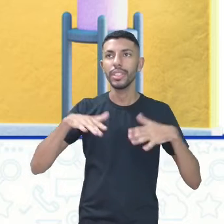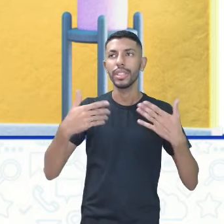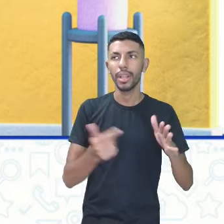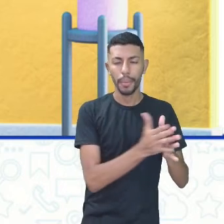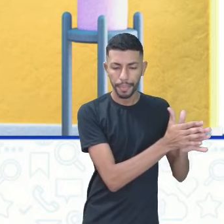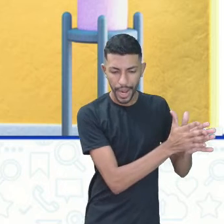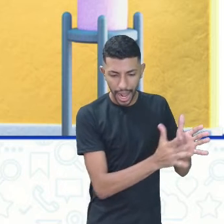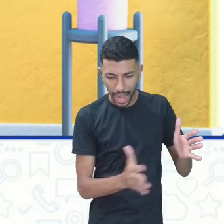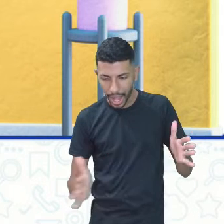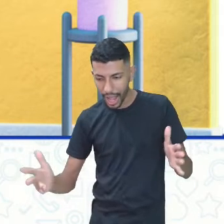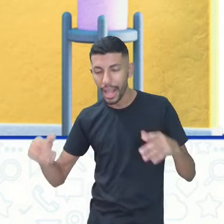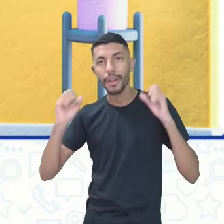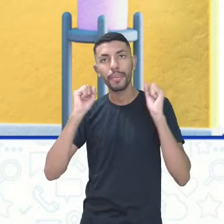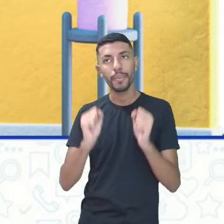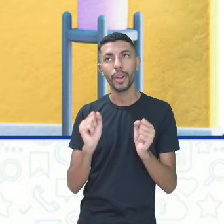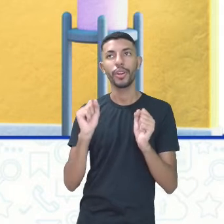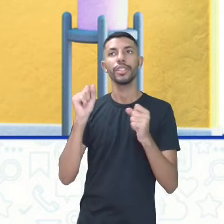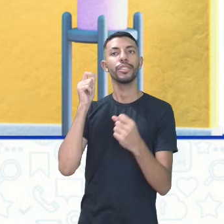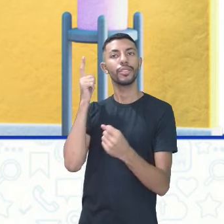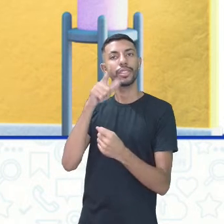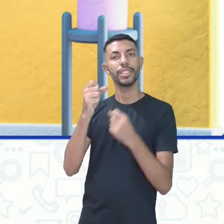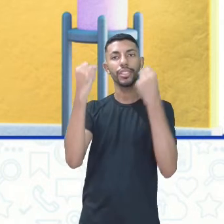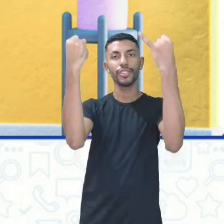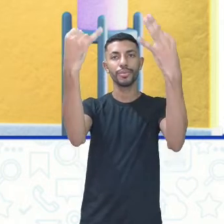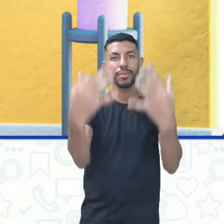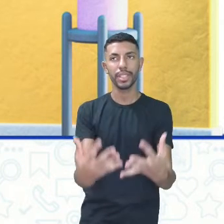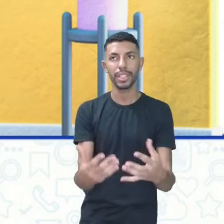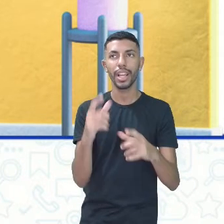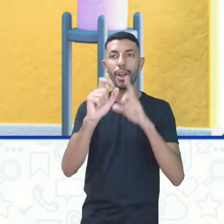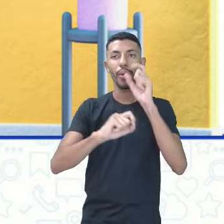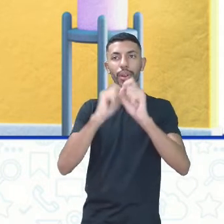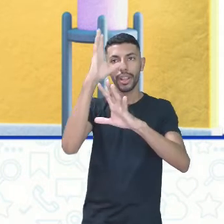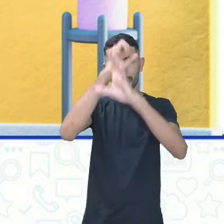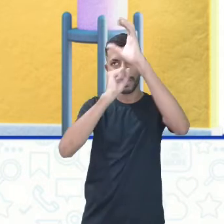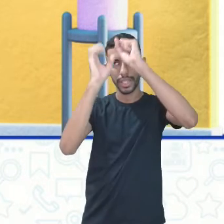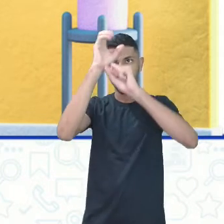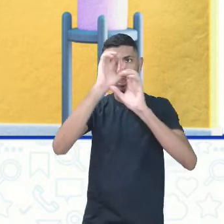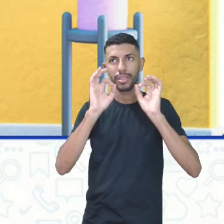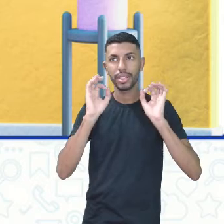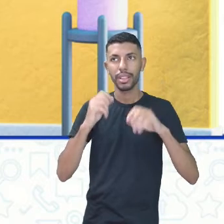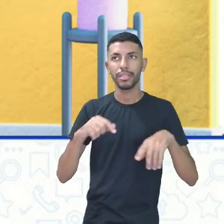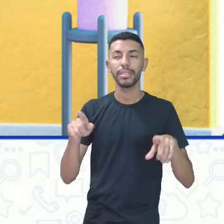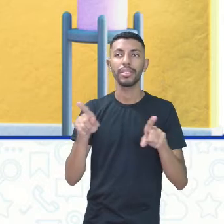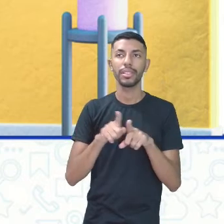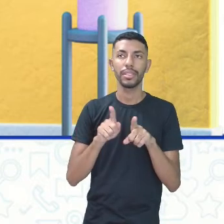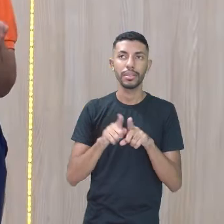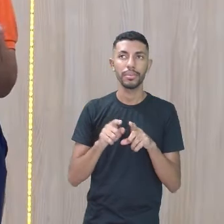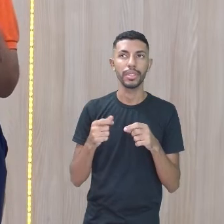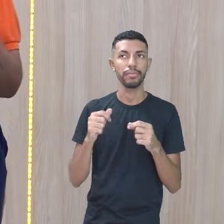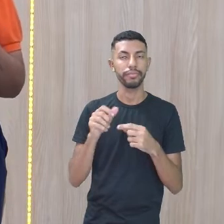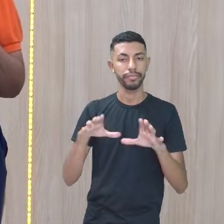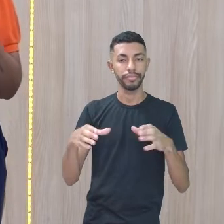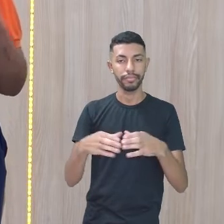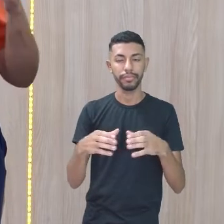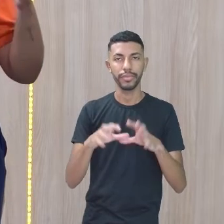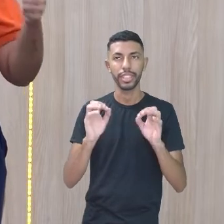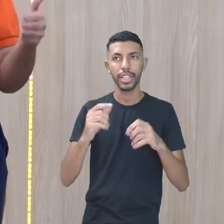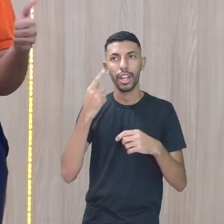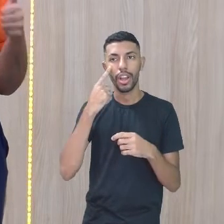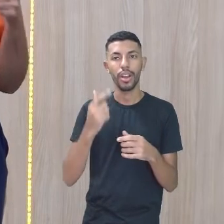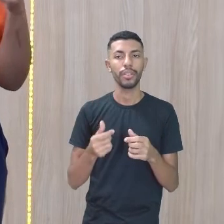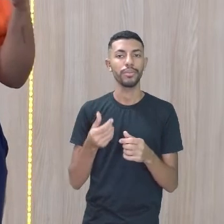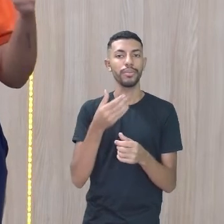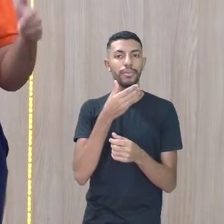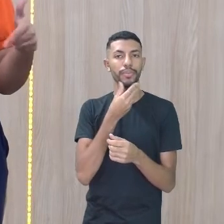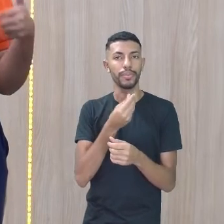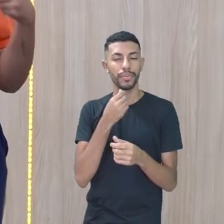esse caminho, ele pode finalmente explicar o que havia aprendido aos seus colegas em seminário e classe. Perceba que Eduardo